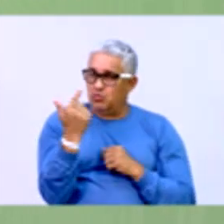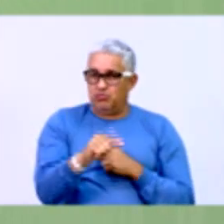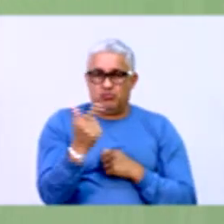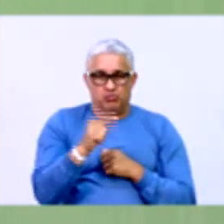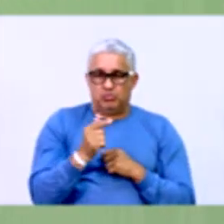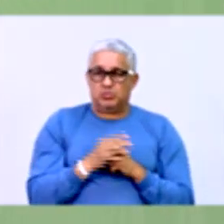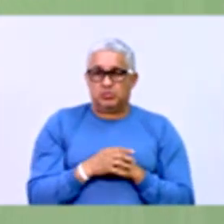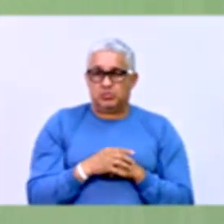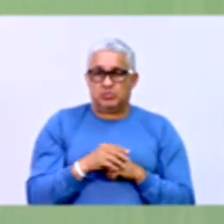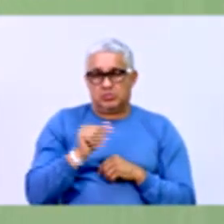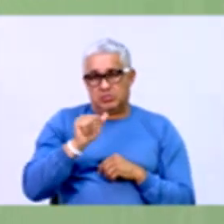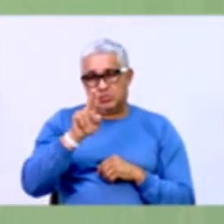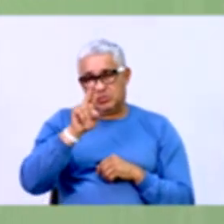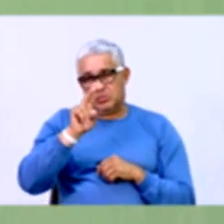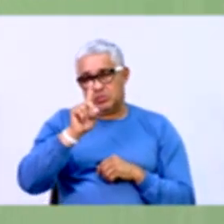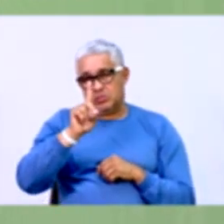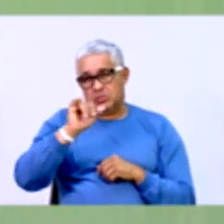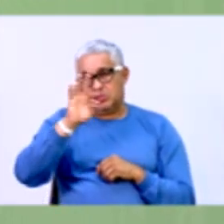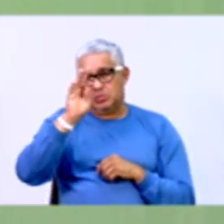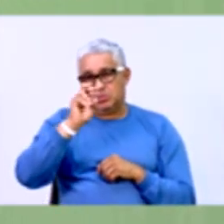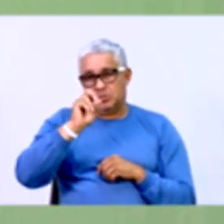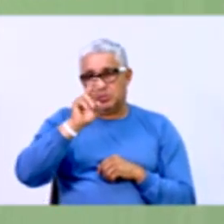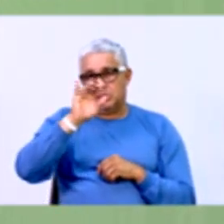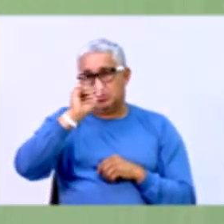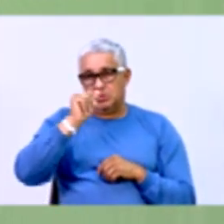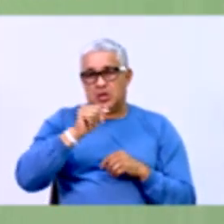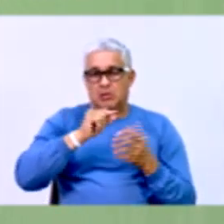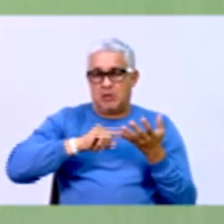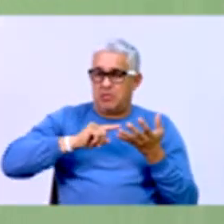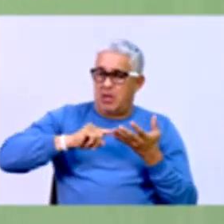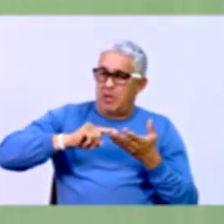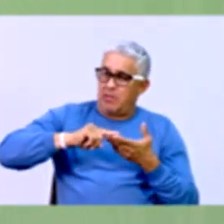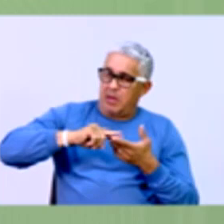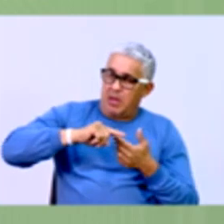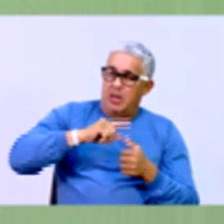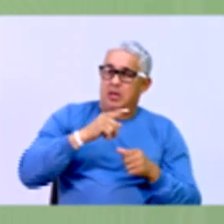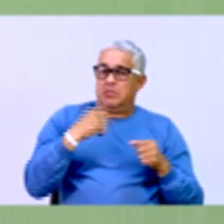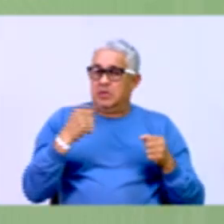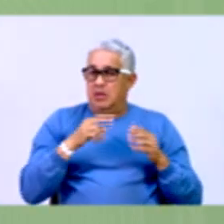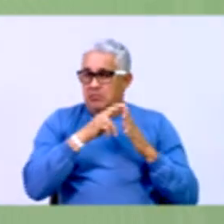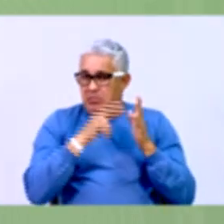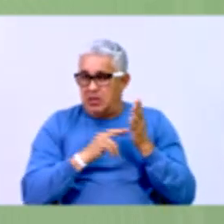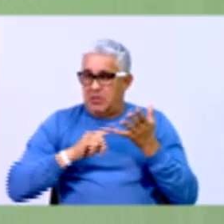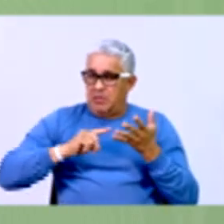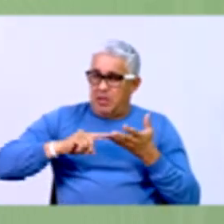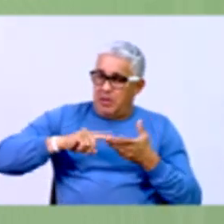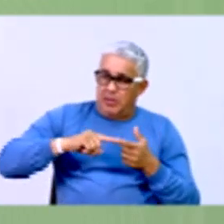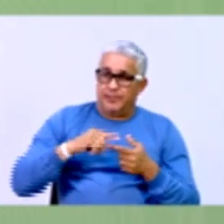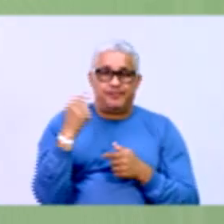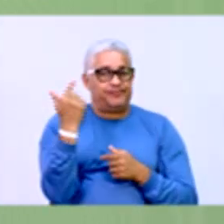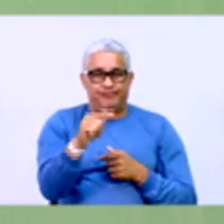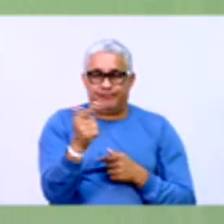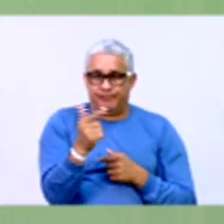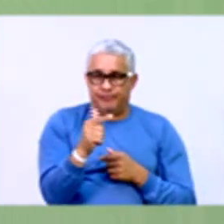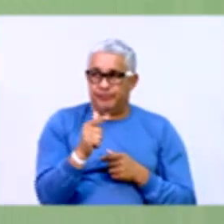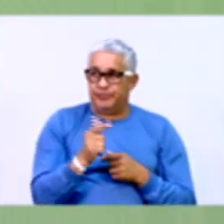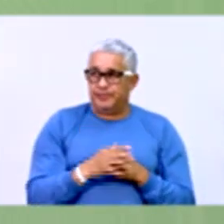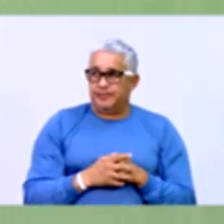seguinte: a auditoria vai cumprir esse papel, ela vai ter que ter esses e esses itens. O que se tem, na